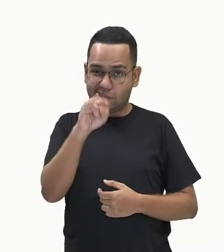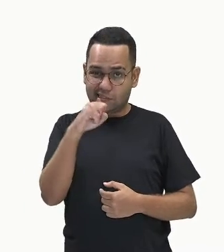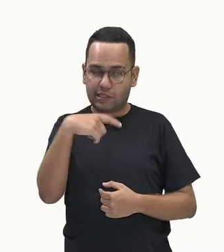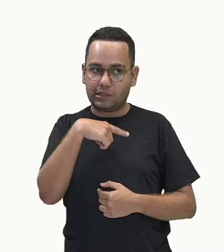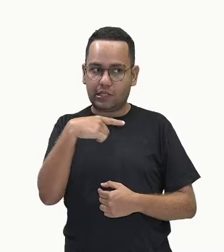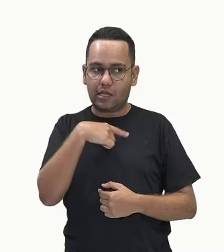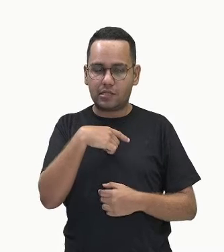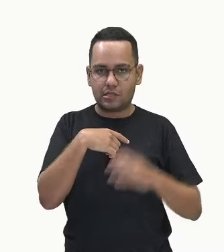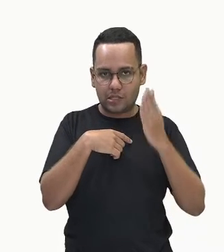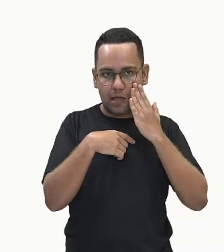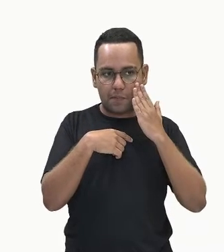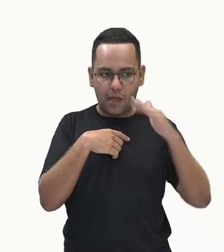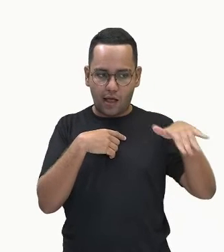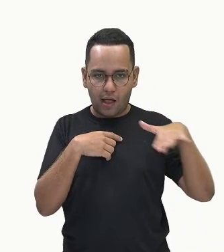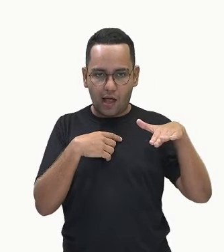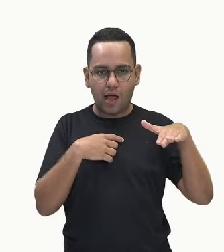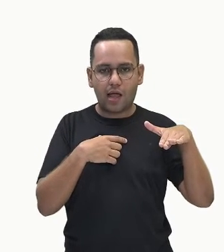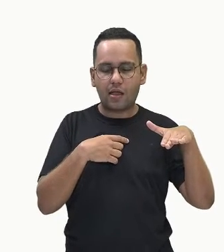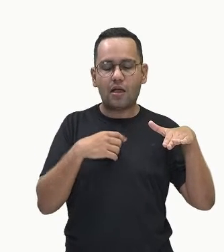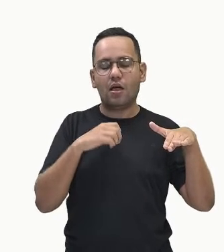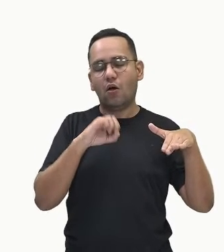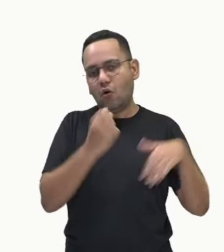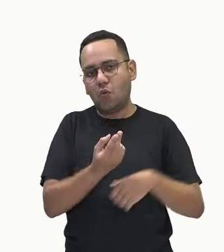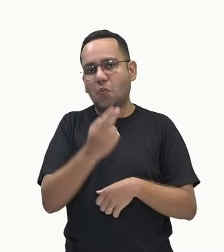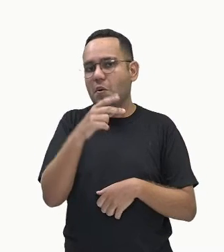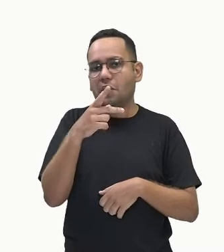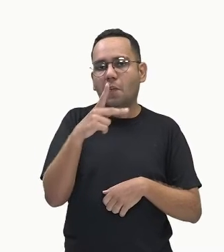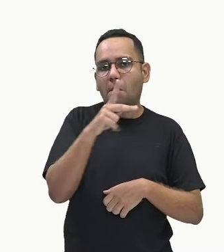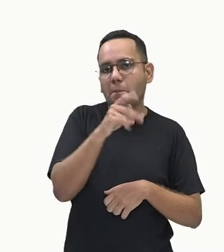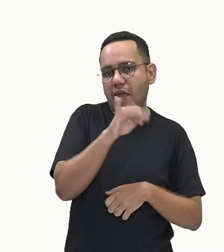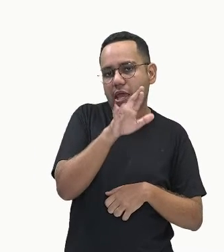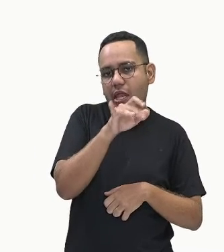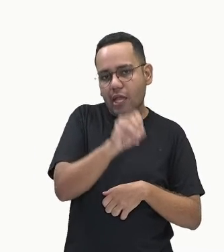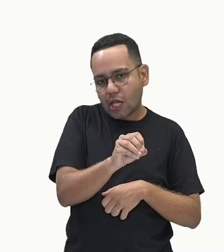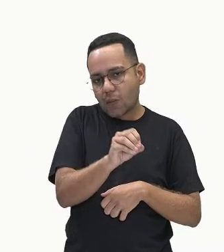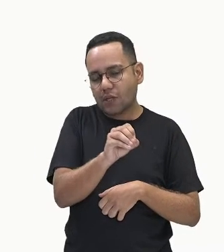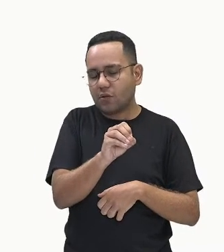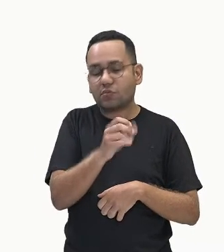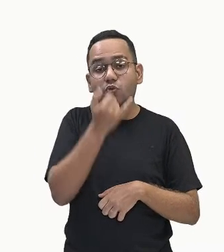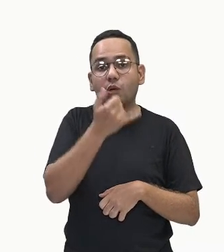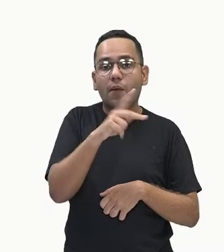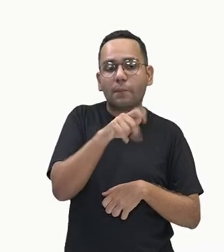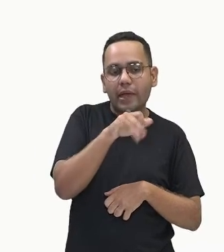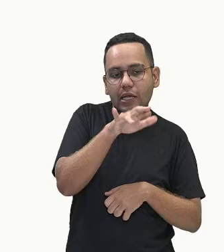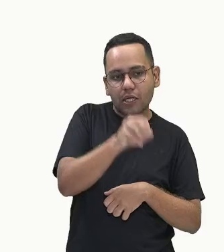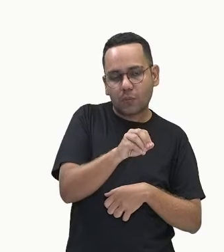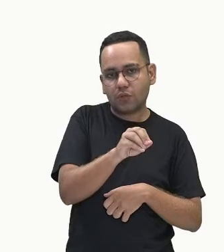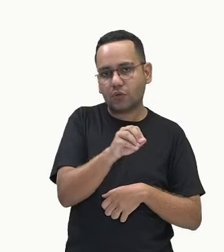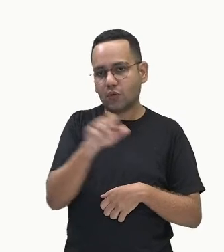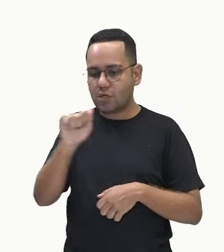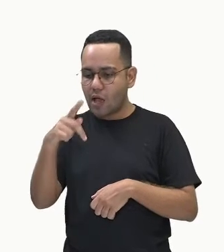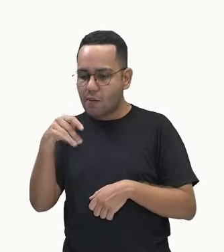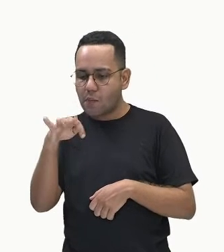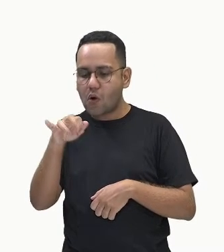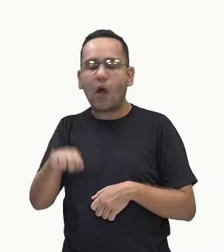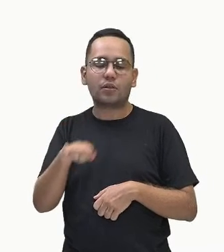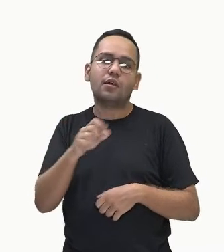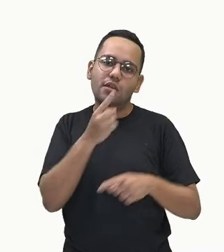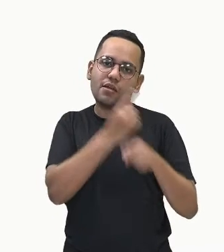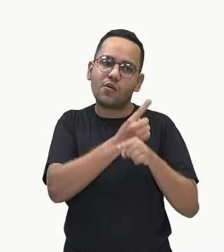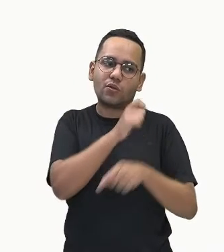figura, então pronto, eu posso encontrar aí a medida da área, tá? Então, mais uma